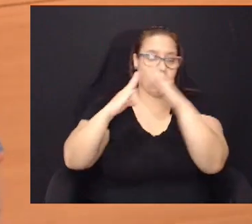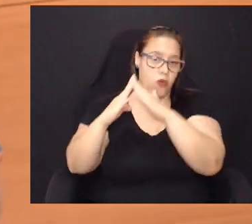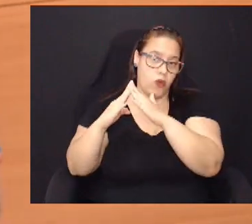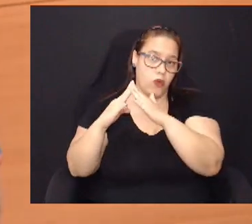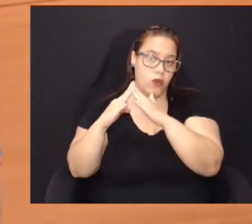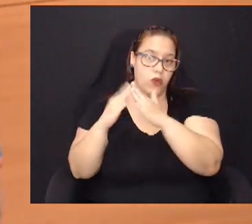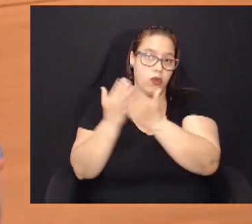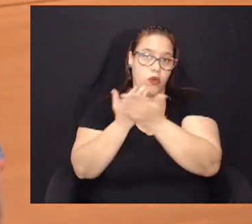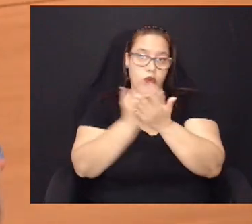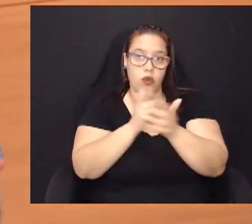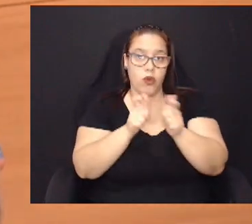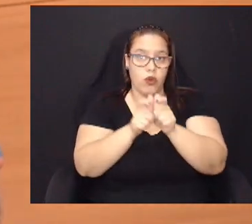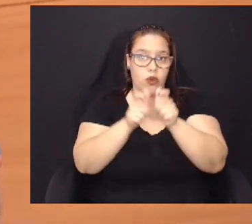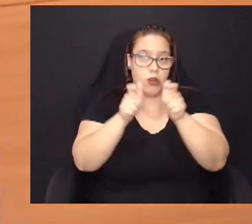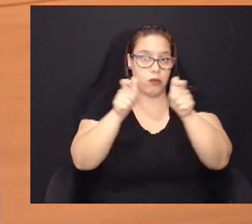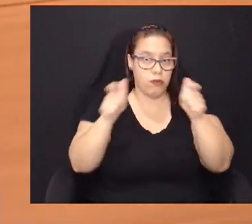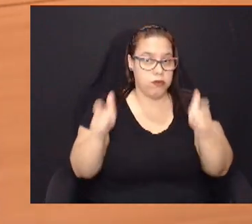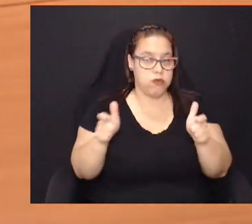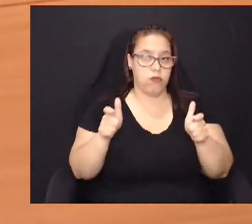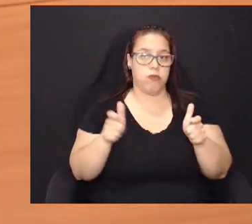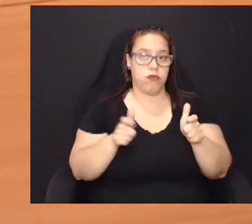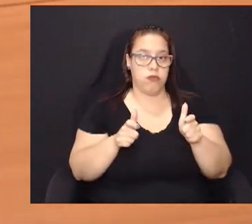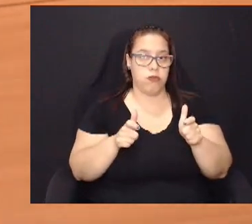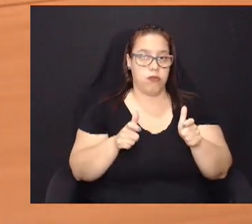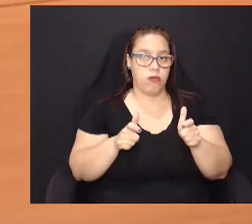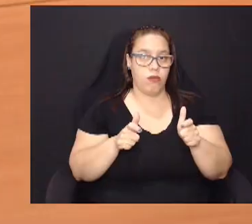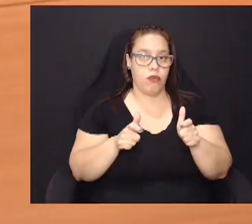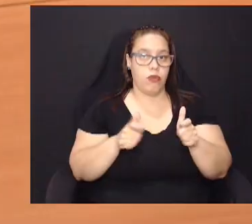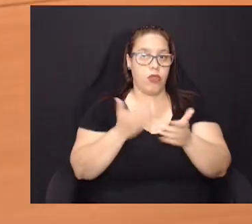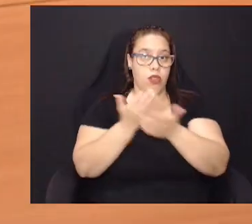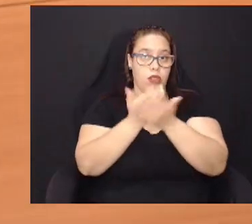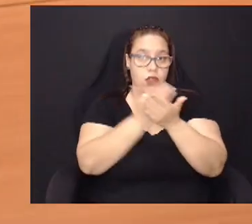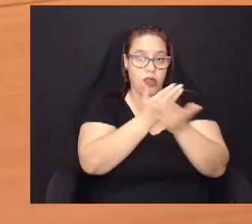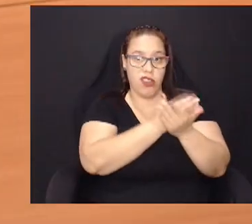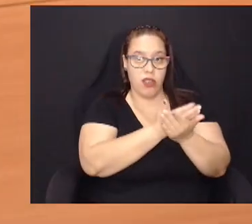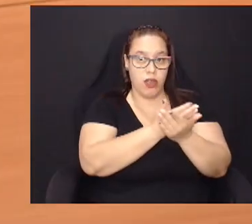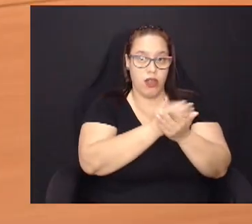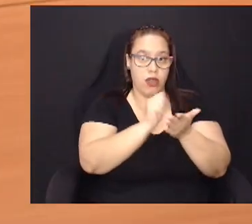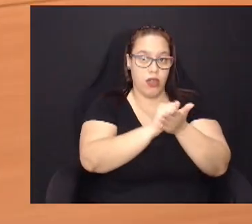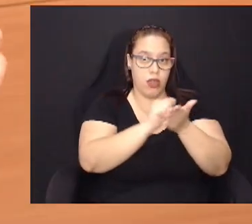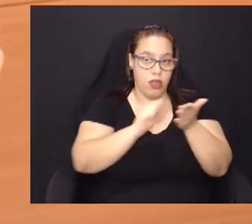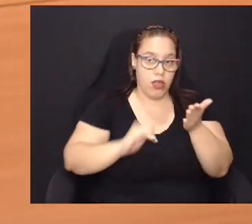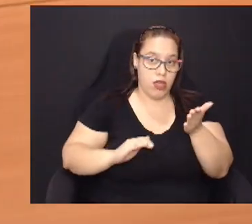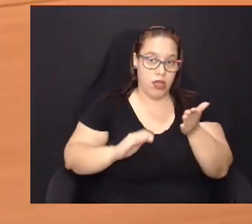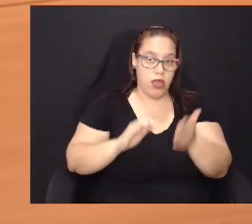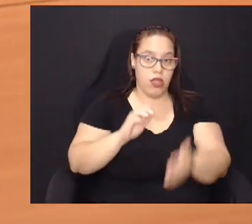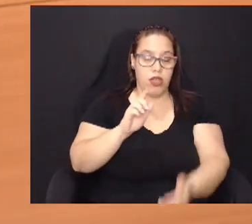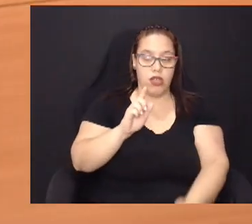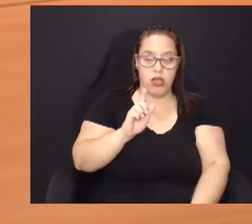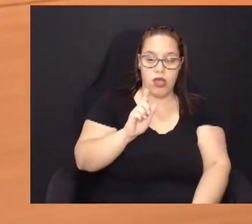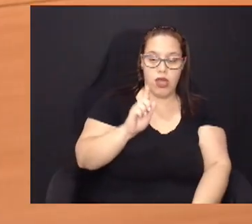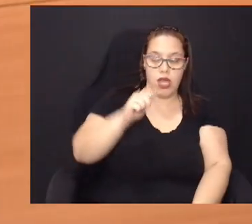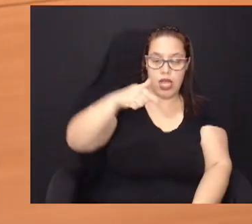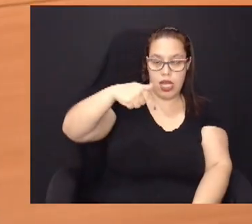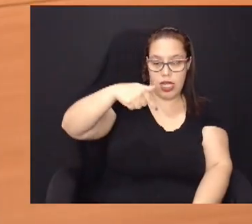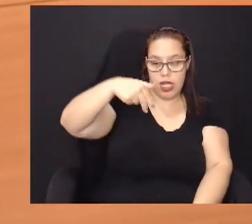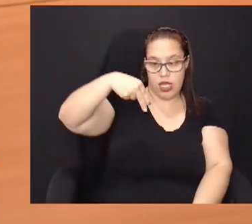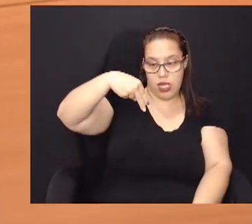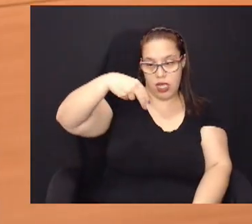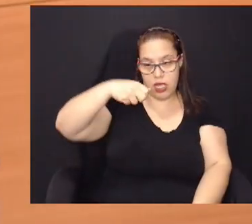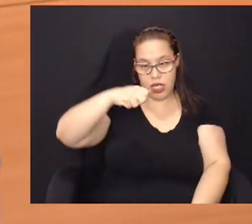tem um volume muito grande desses estudos, quando tem atividade no QNAI e entretenimento. Então, quando você tira